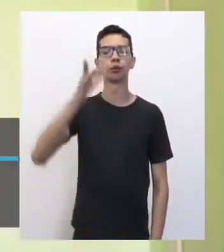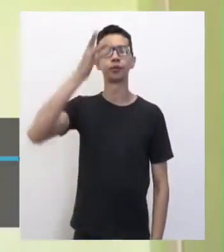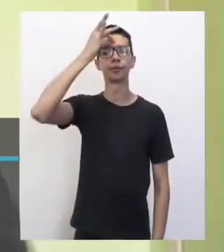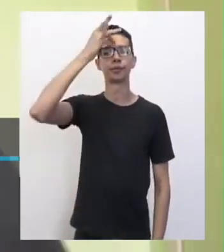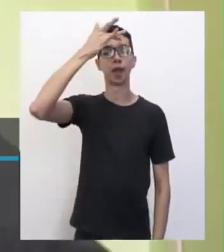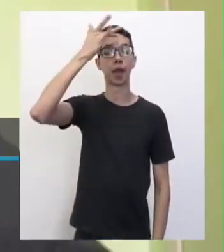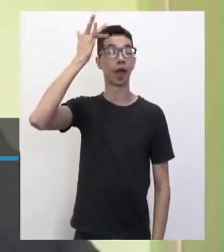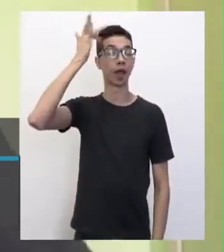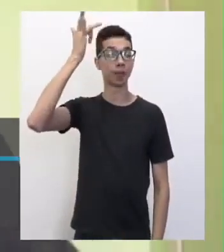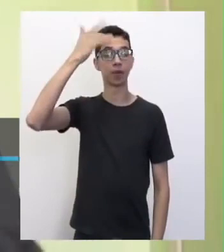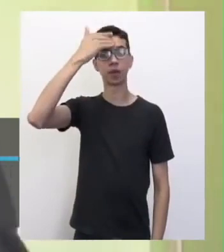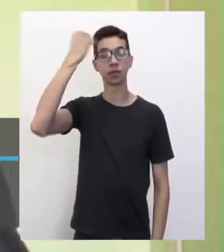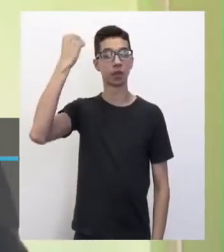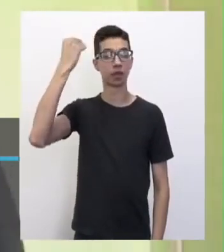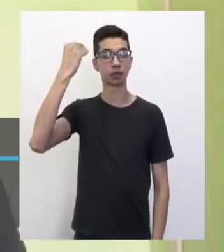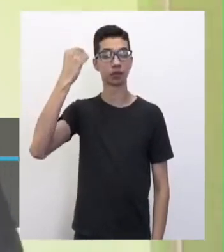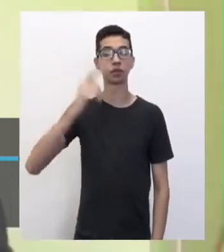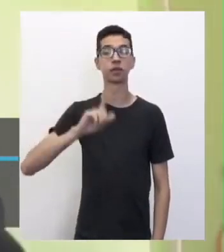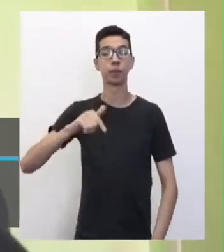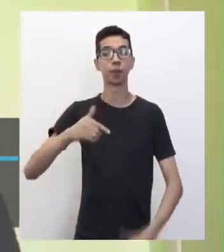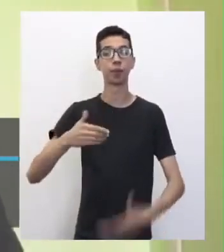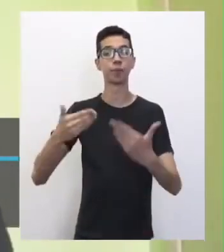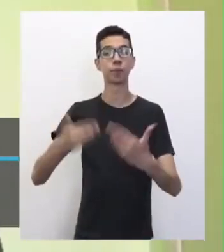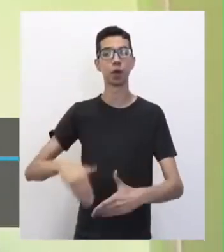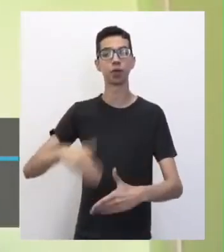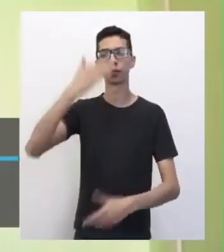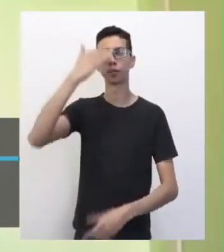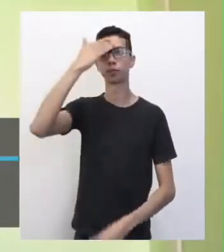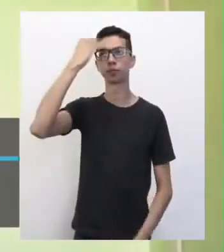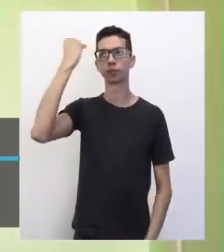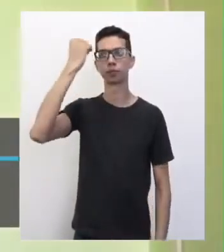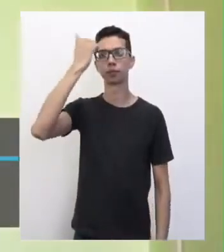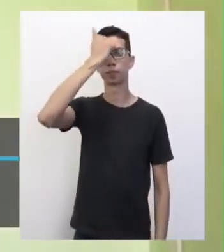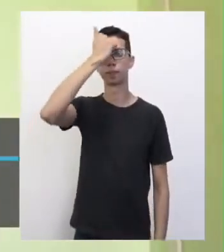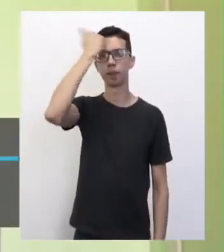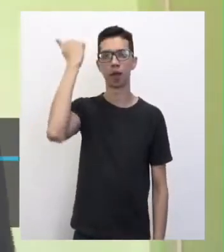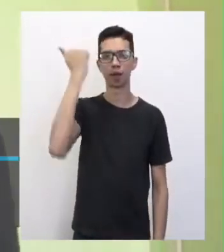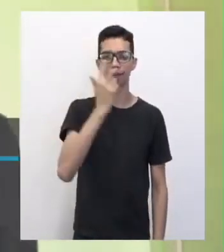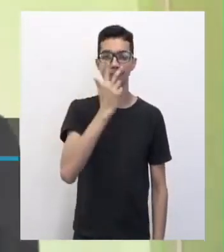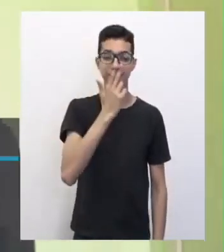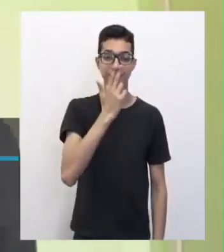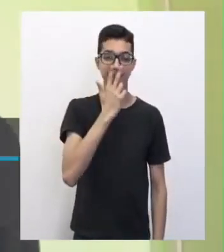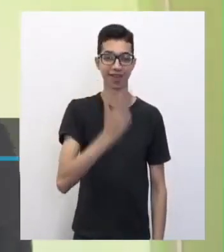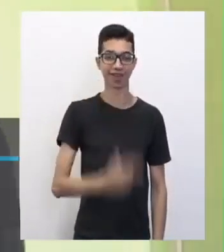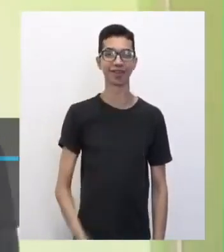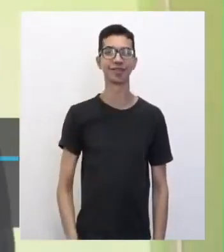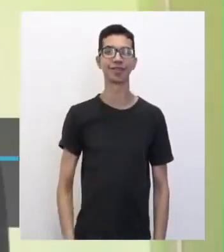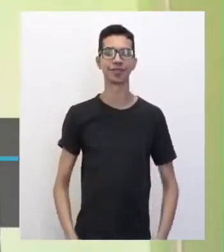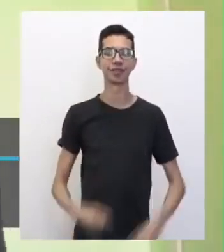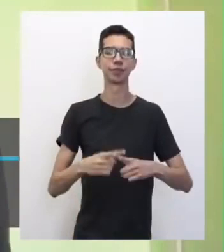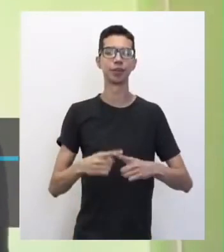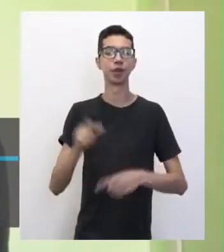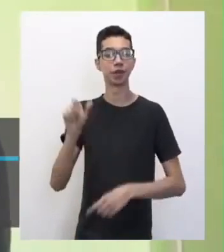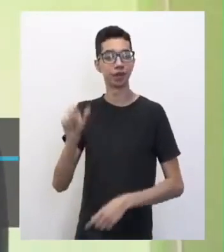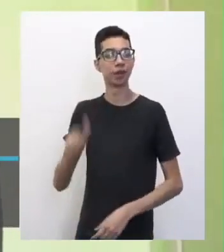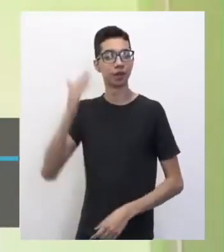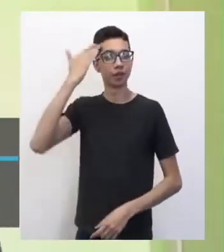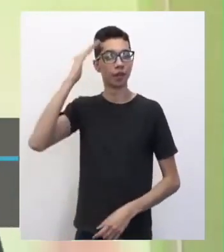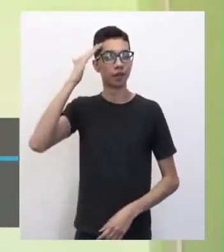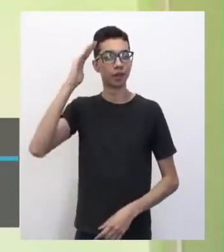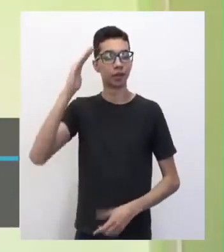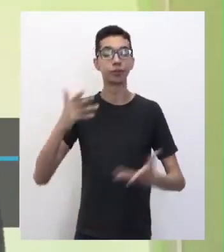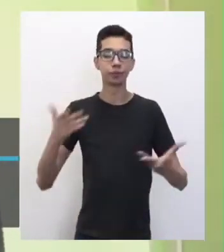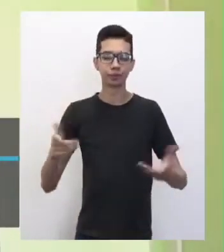Ou ainda, assim que passar a prova ele já esqueceu, já apagou tudo da memória, né? Porque se ele tivesse entendido, ele provavelmente